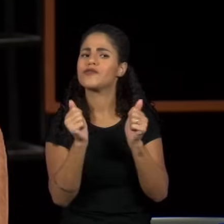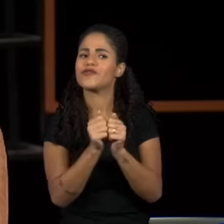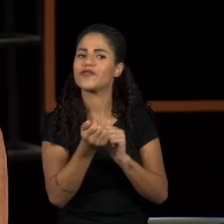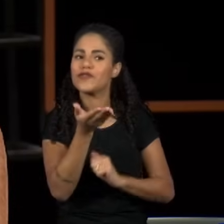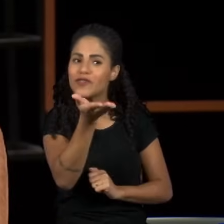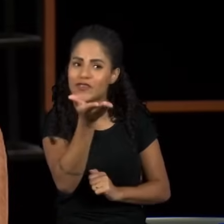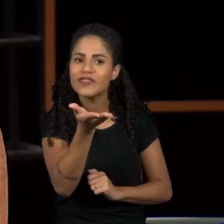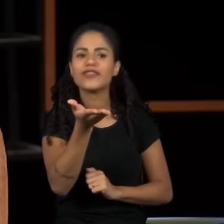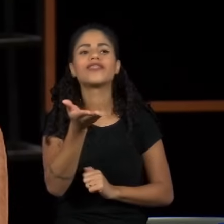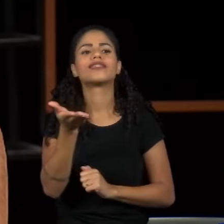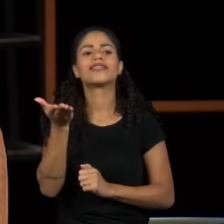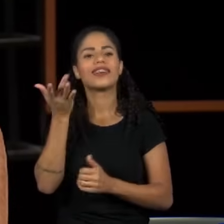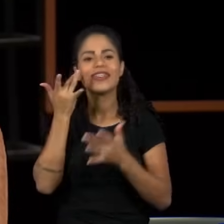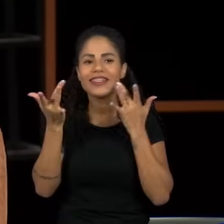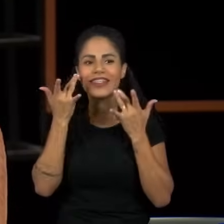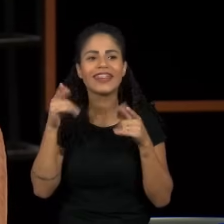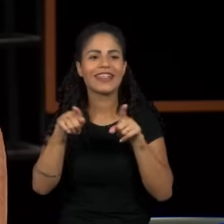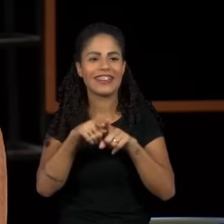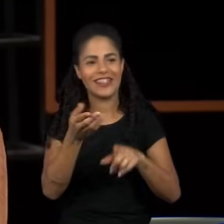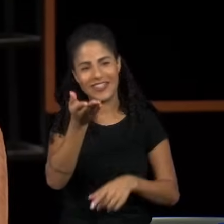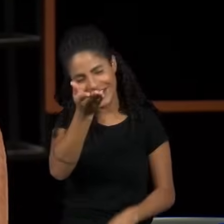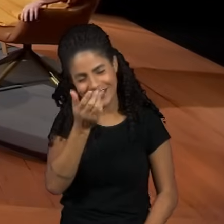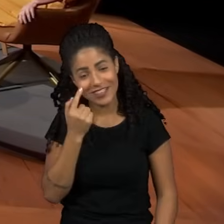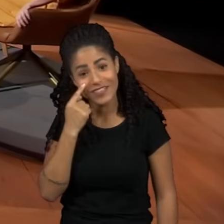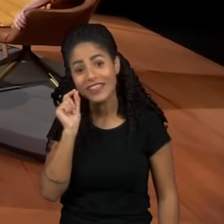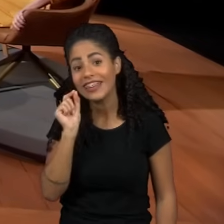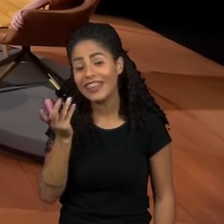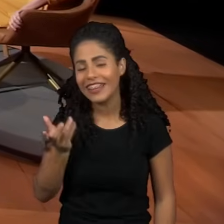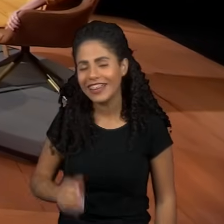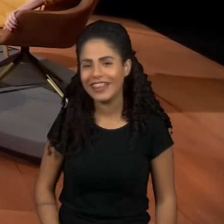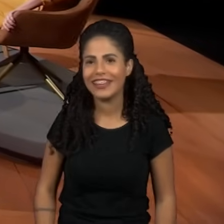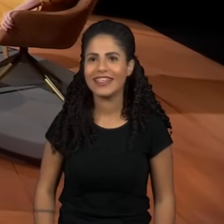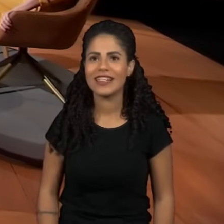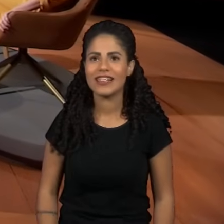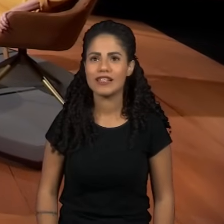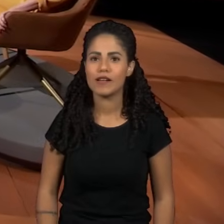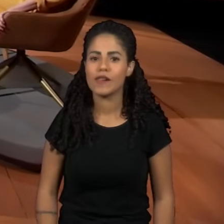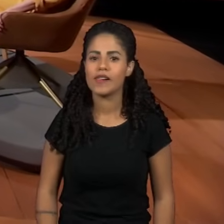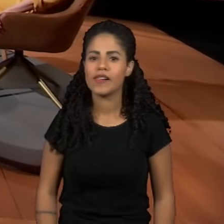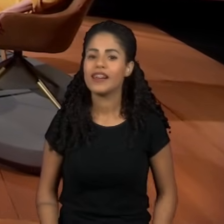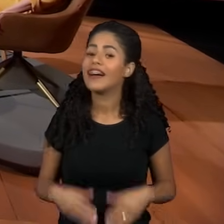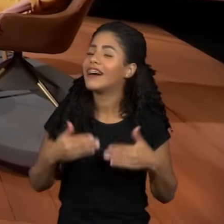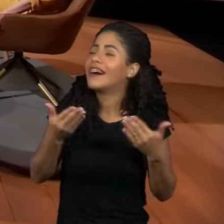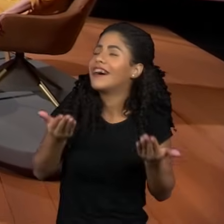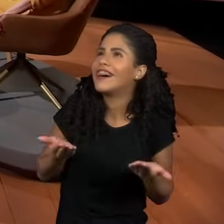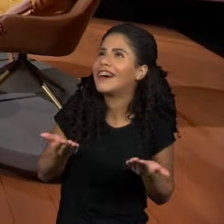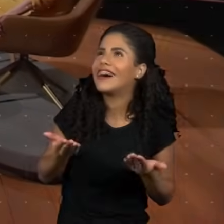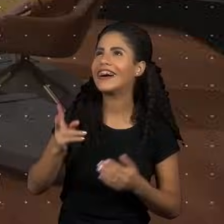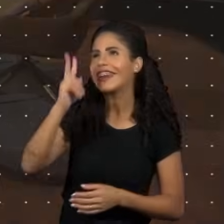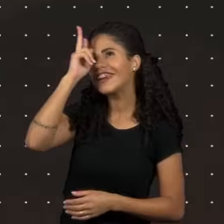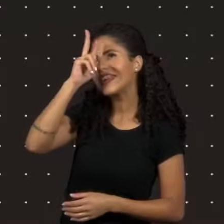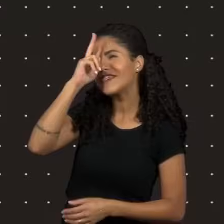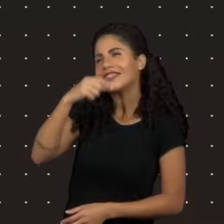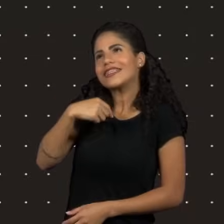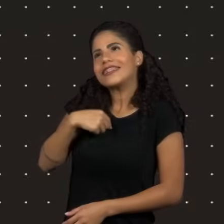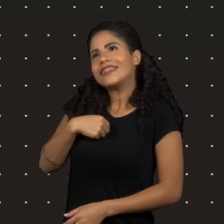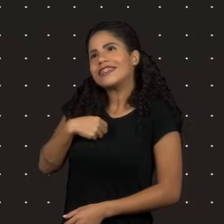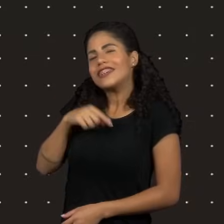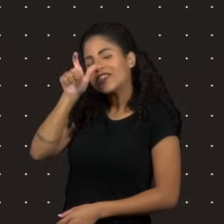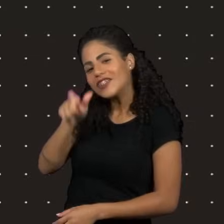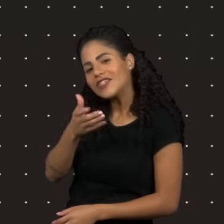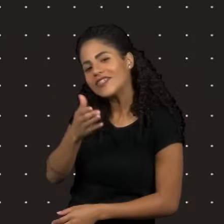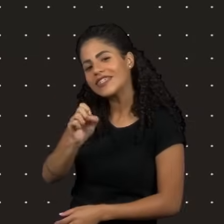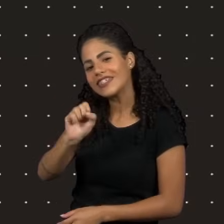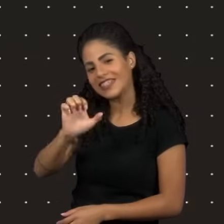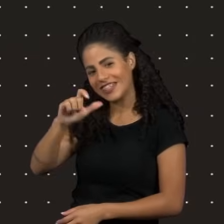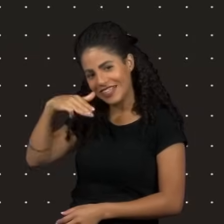nas telonas e nos palcos. Vamos ver quem é. A lembrança que eu tenho de Selma, e nós